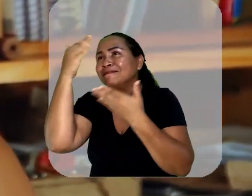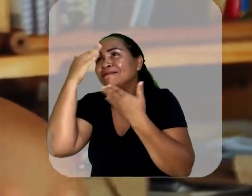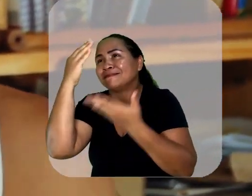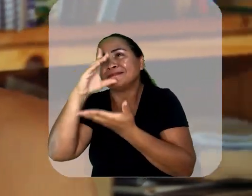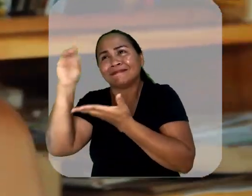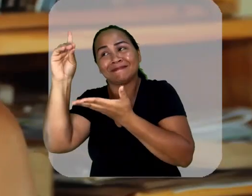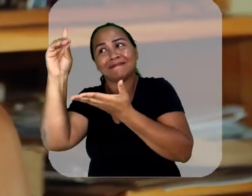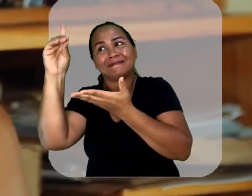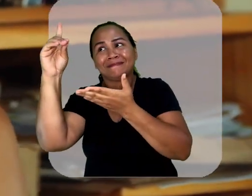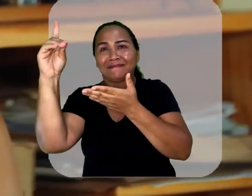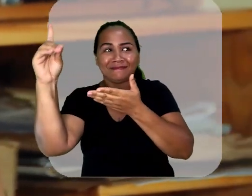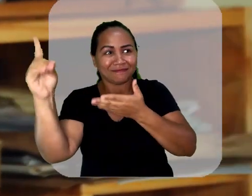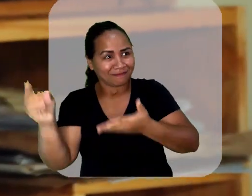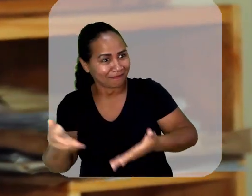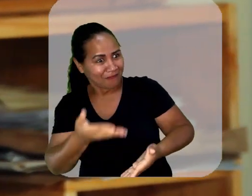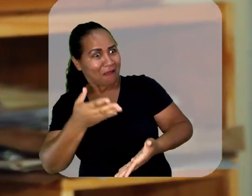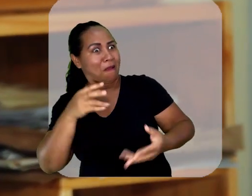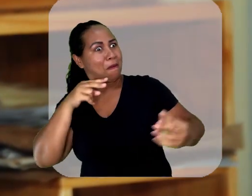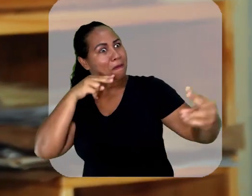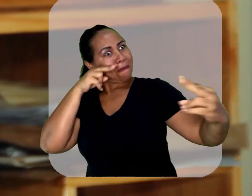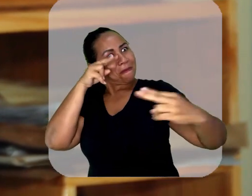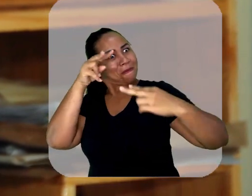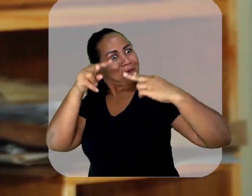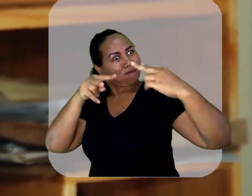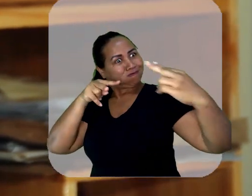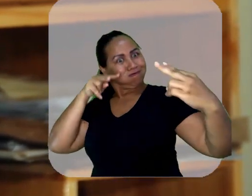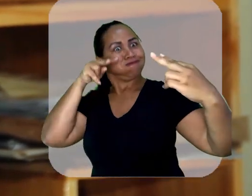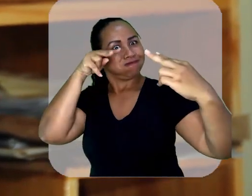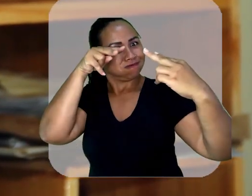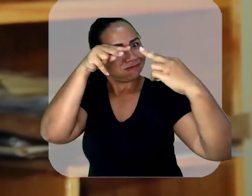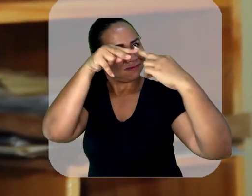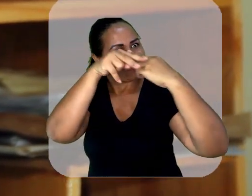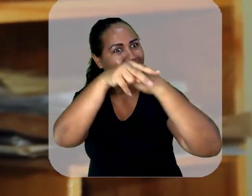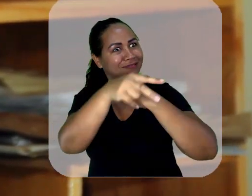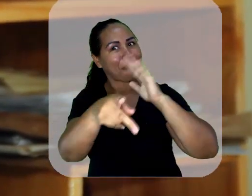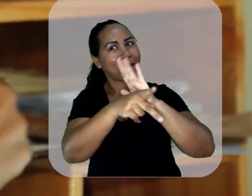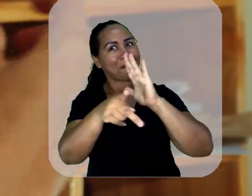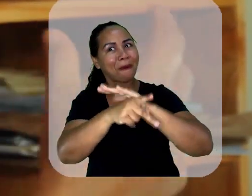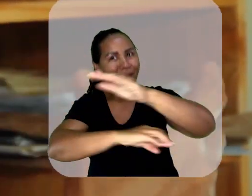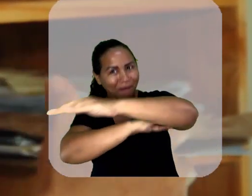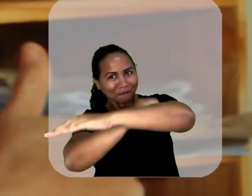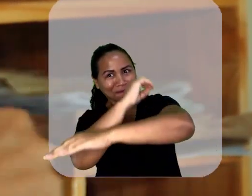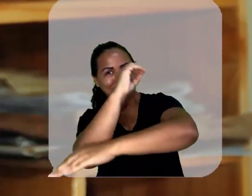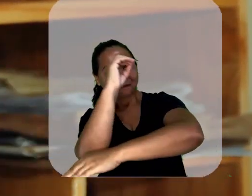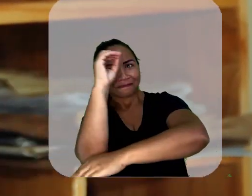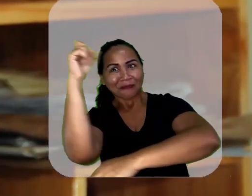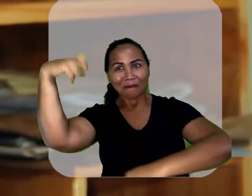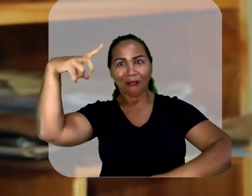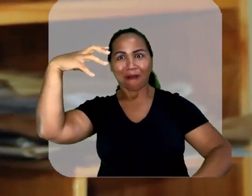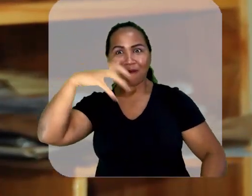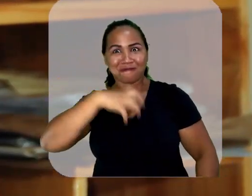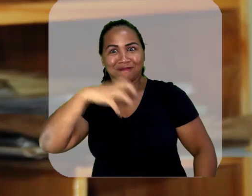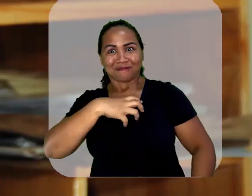que os olhos teu é alvorecer na Bahia, de feitiço, brilho